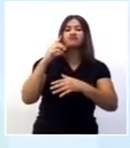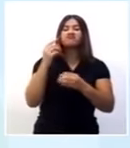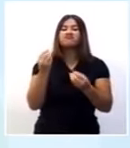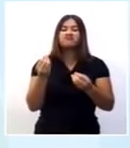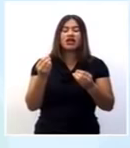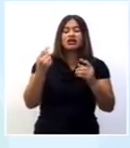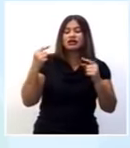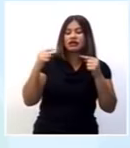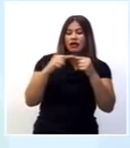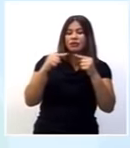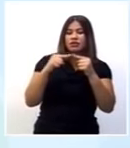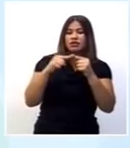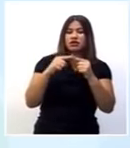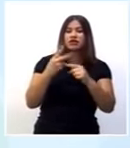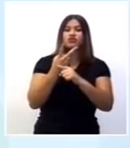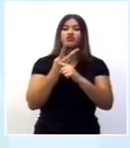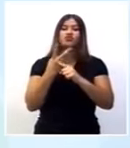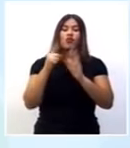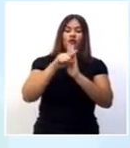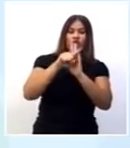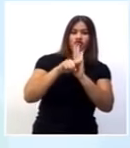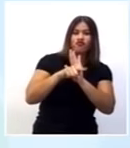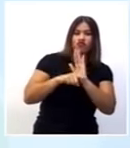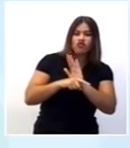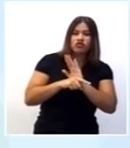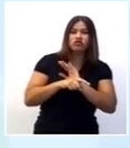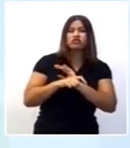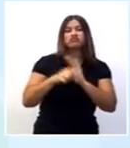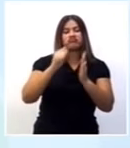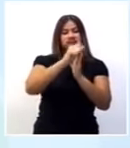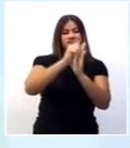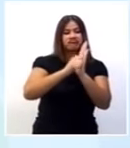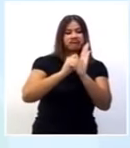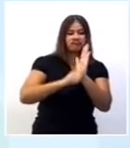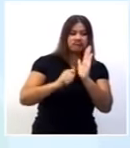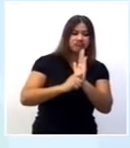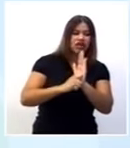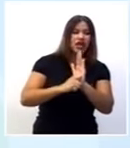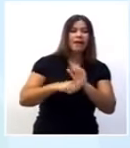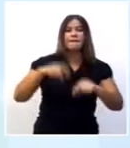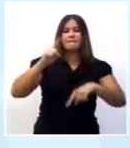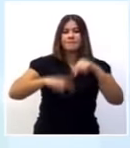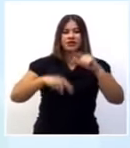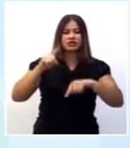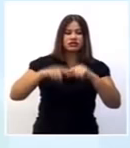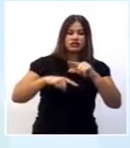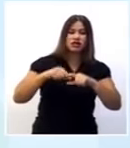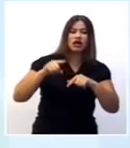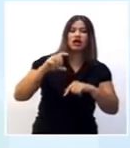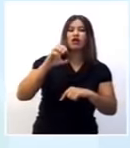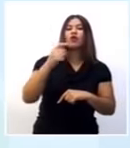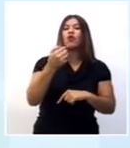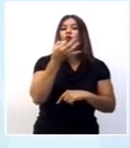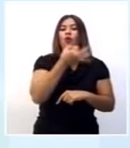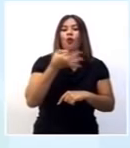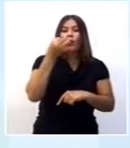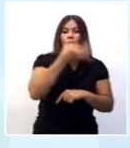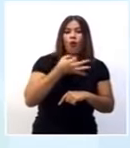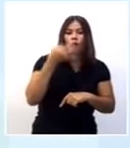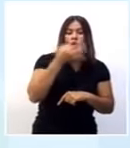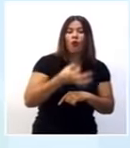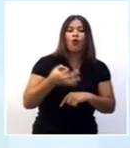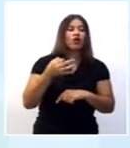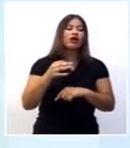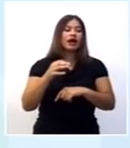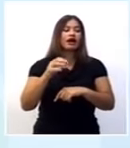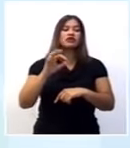materiais, fontes orais, fontes imagéticas ou iconográficas. São tipos de fontes. Vocês conseguem ler